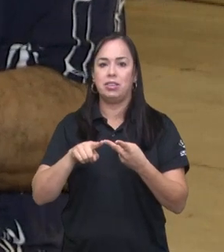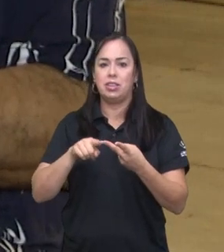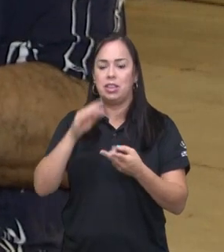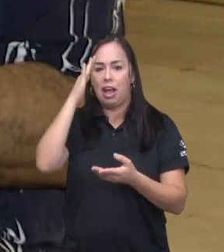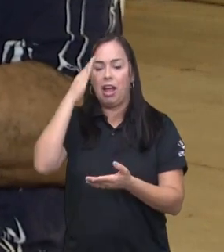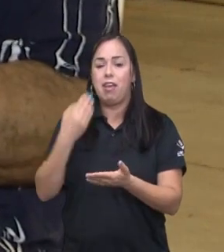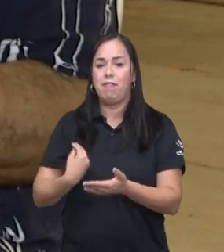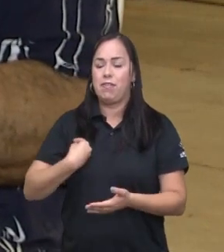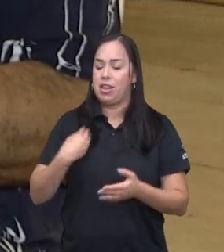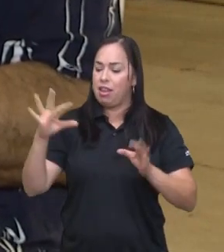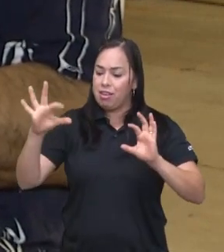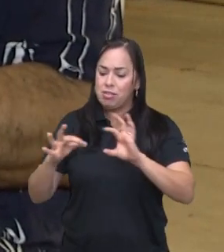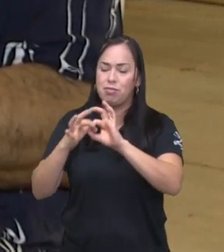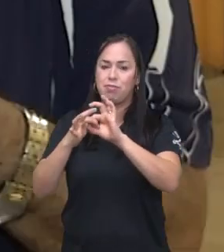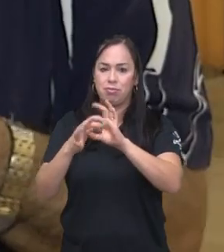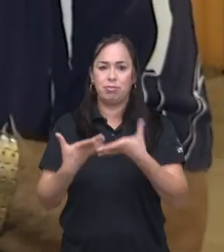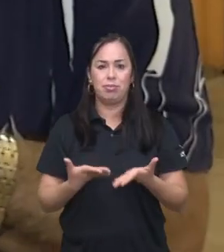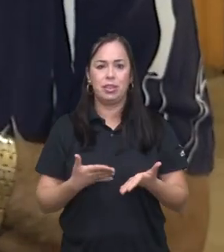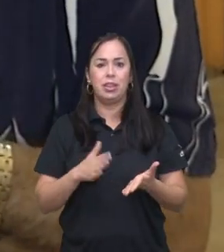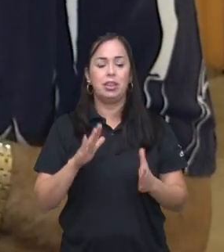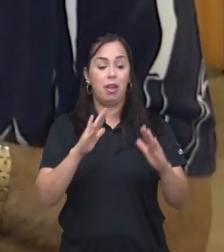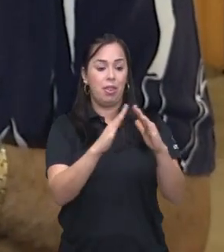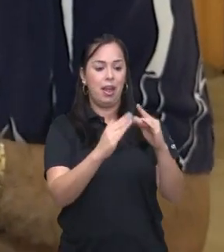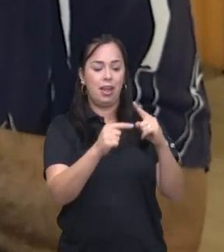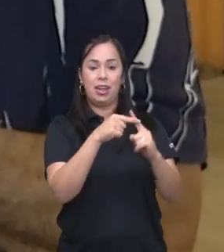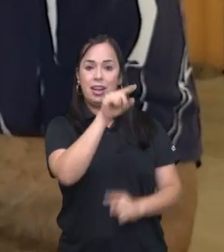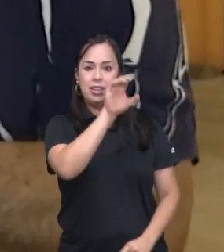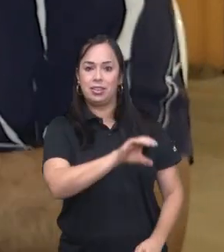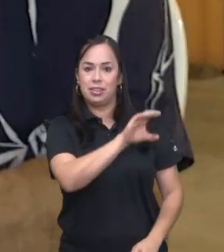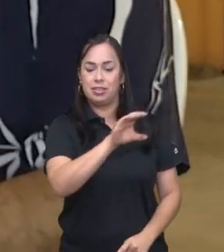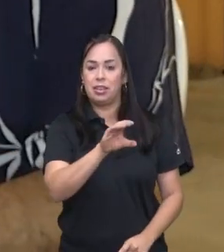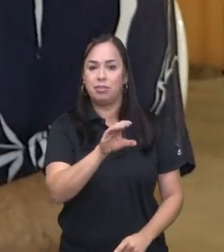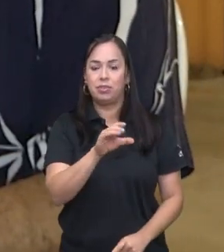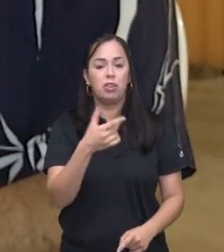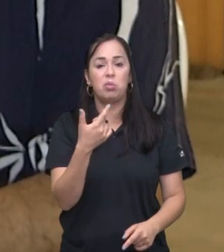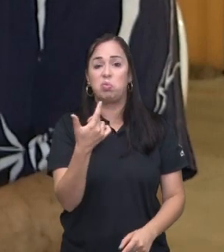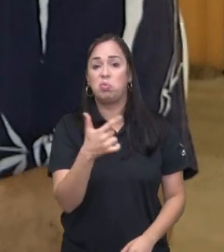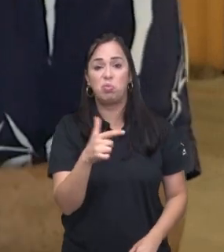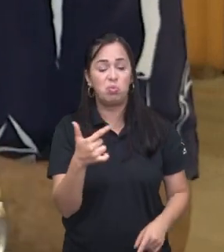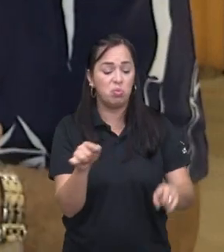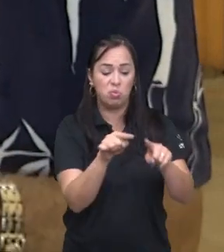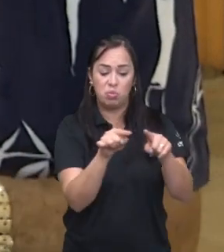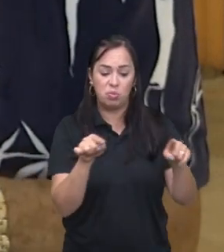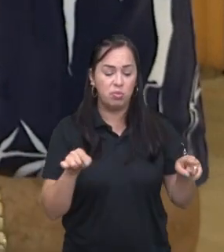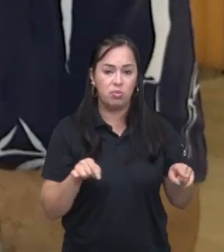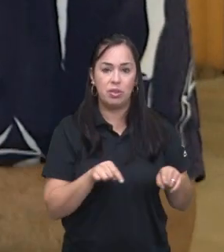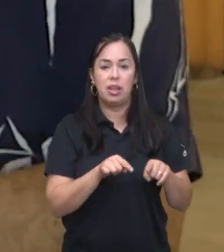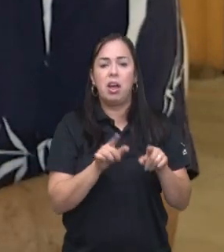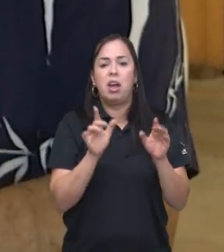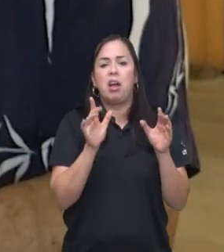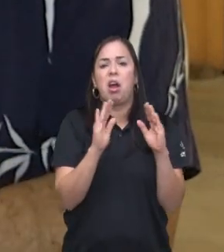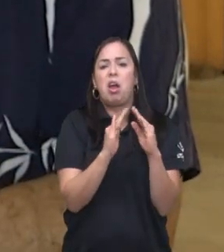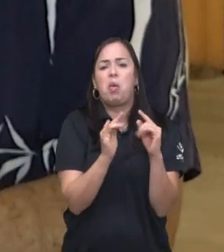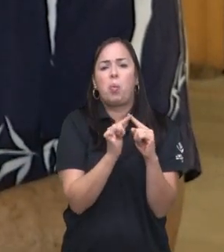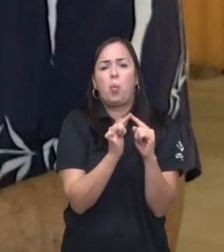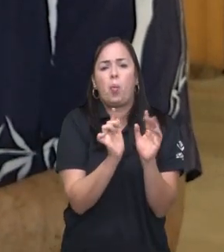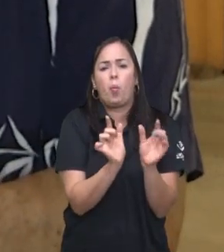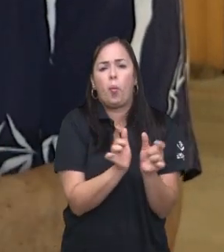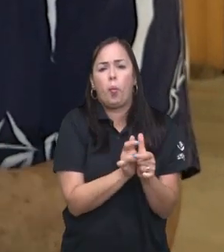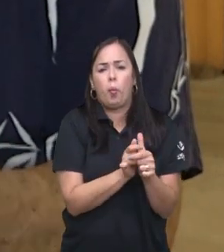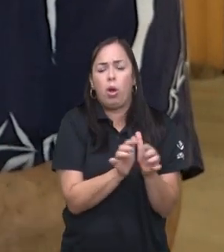Igreja Católica marcou essa presença. Mas a gente tinha dificuldade que não tinha um espaço próprio, a gente tinha uma capela que era muito